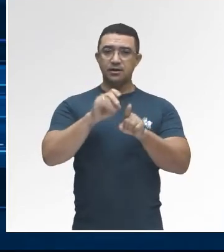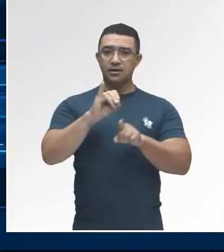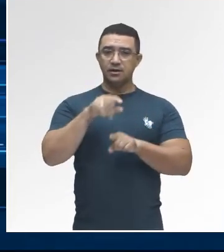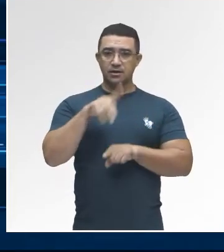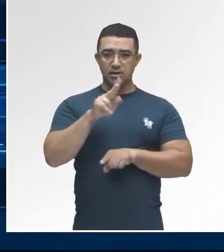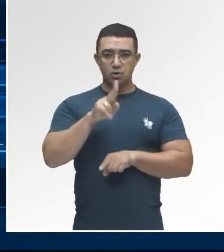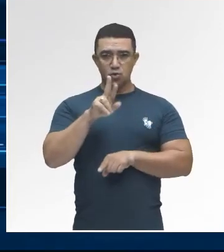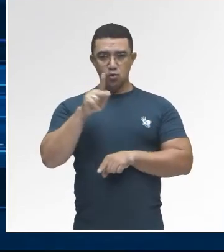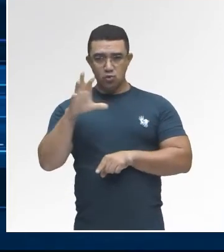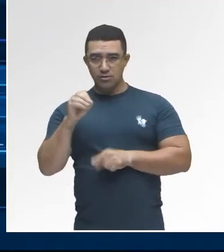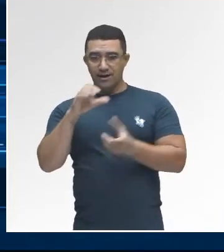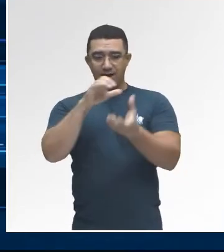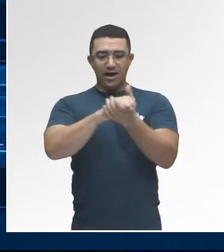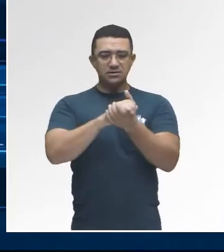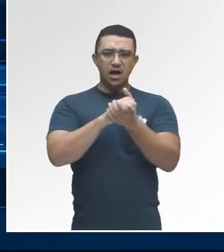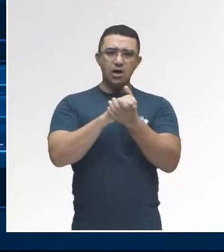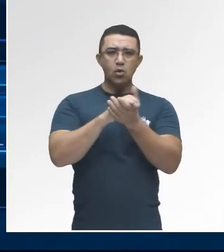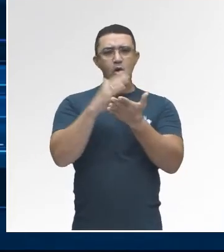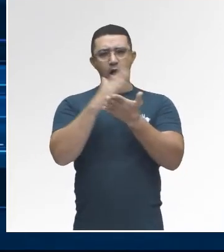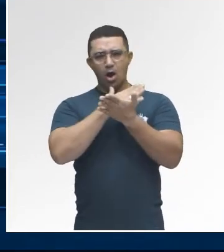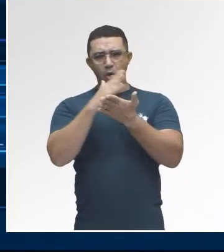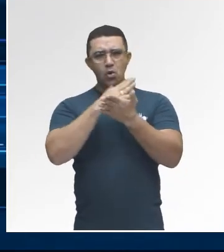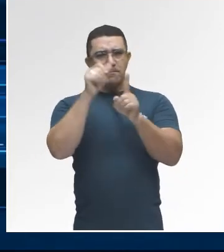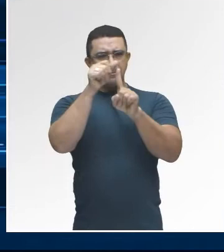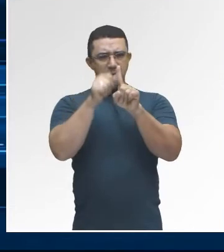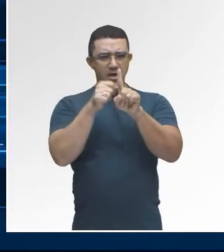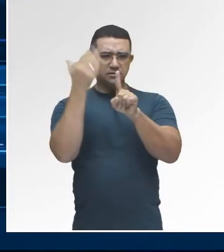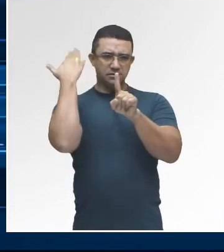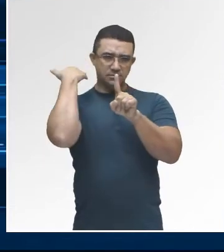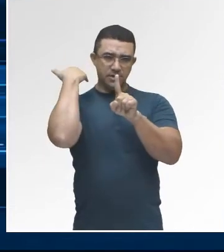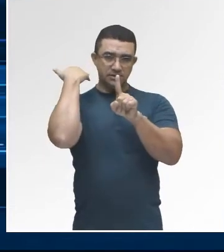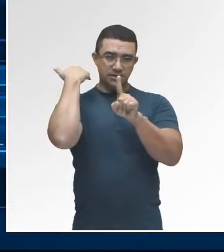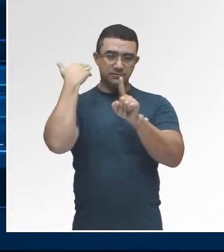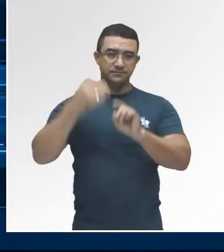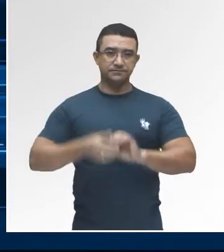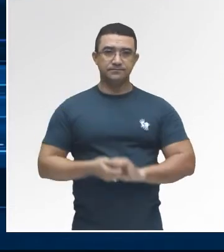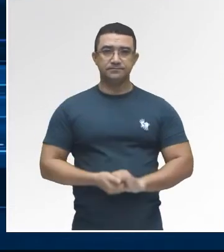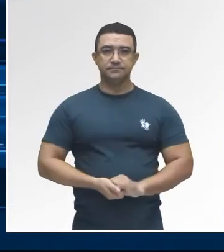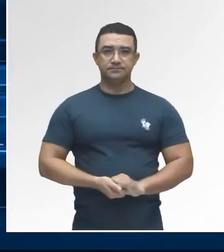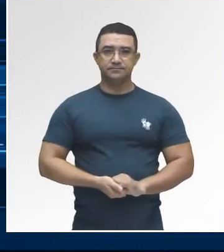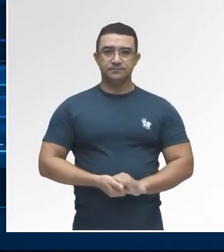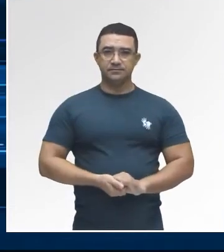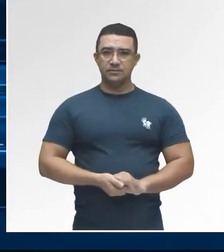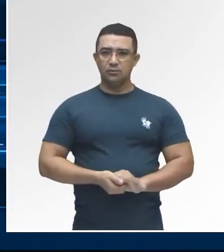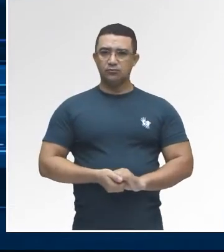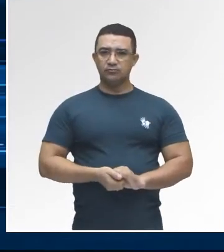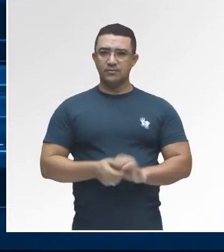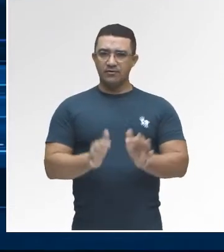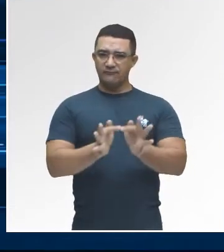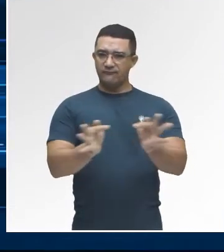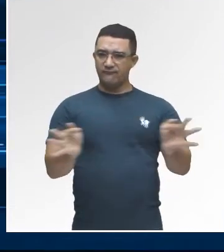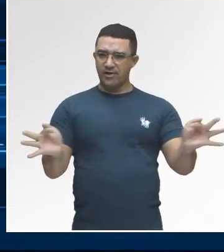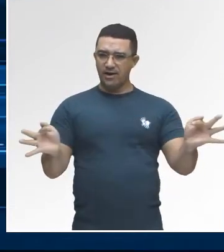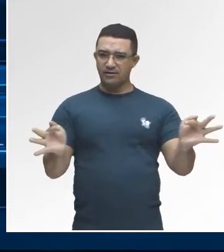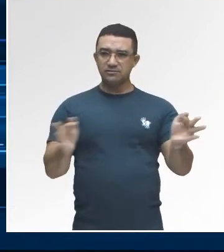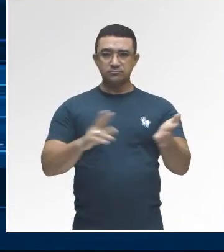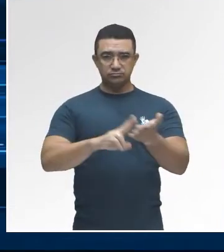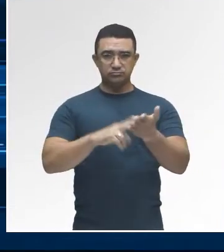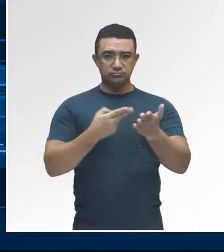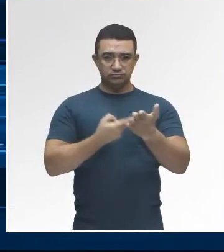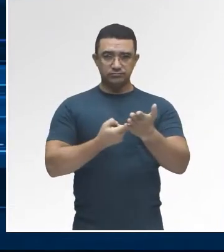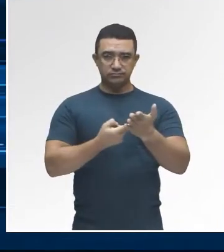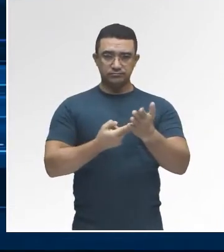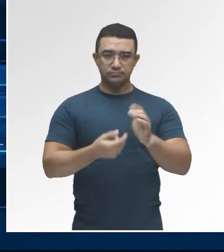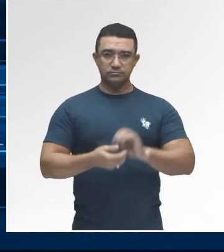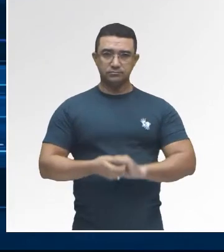casaram alguns meses atrás, certo? É isso aí que está dizendo nessa frase aí que está no present perfect. Então, Então,